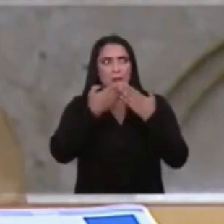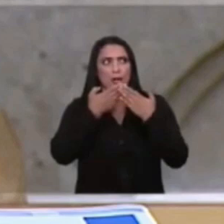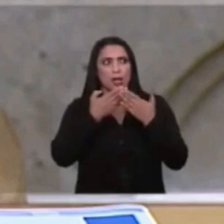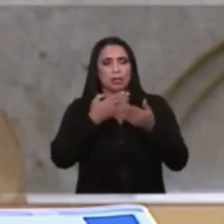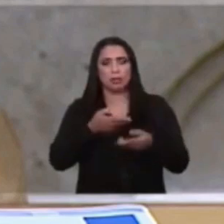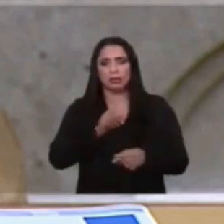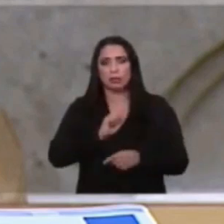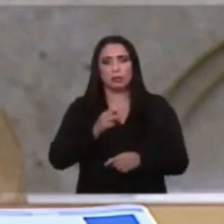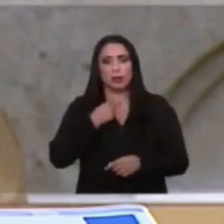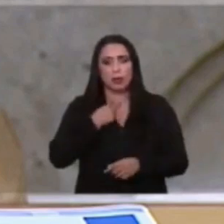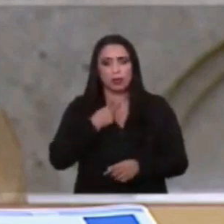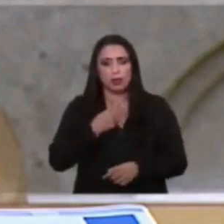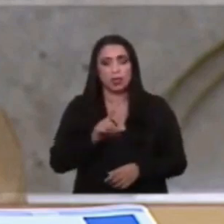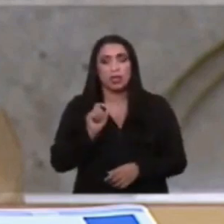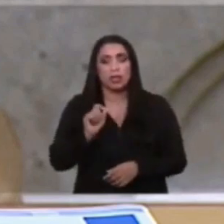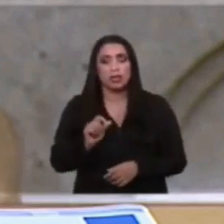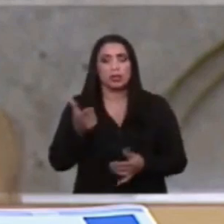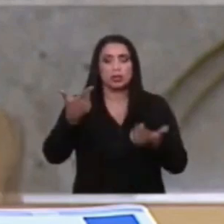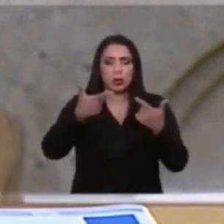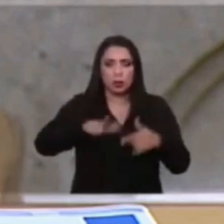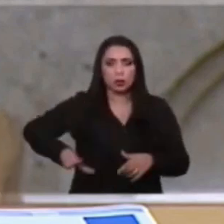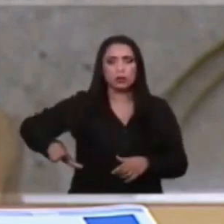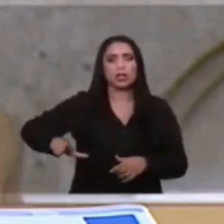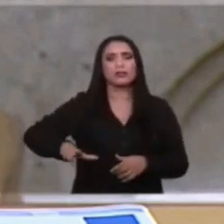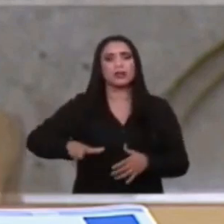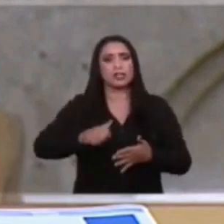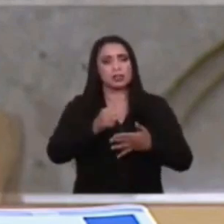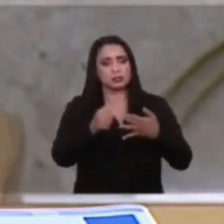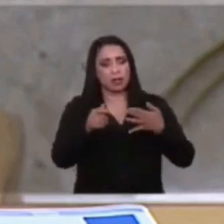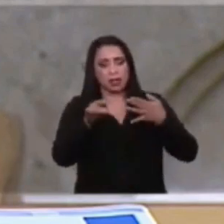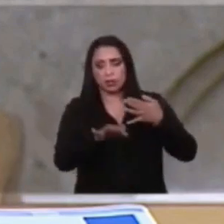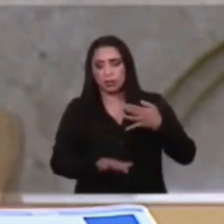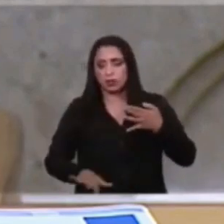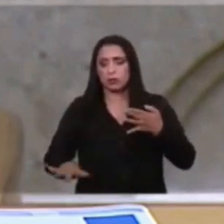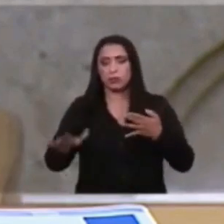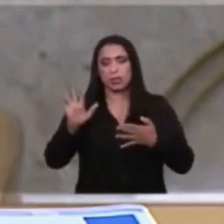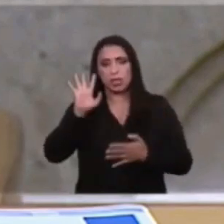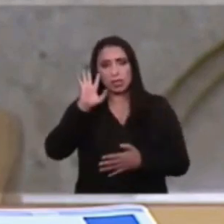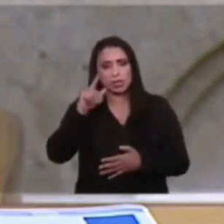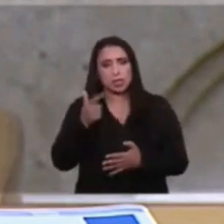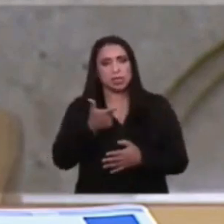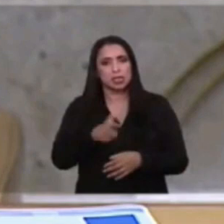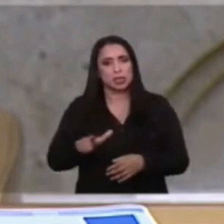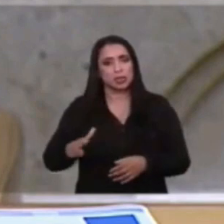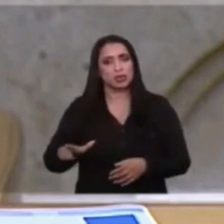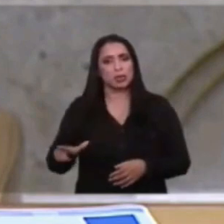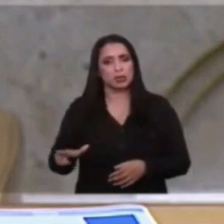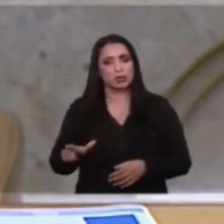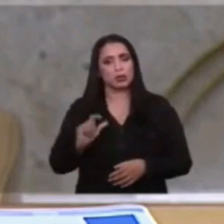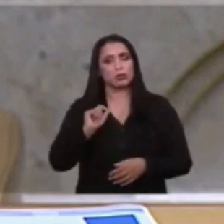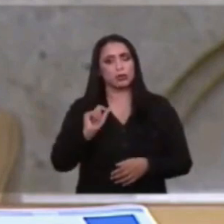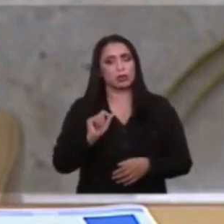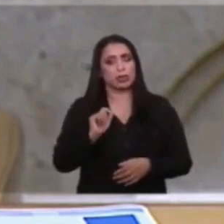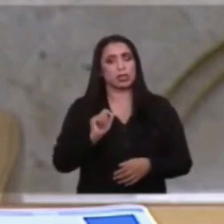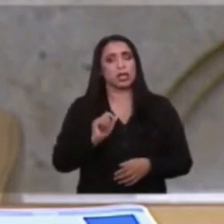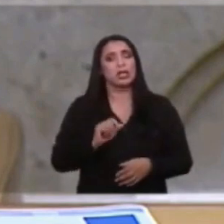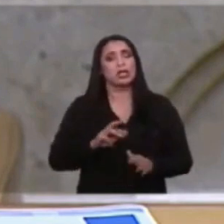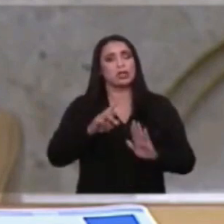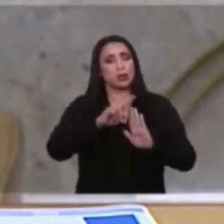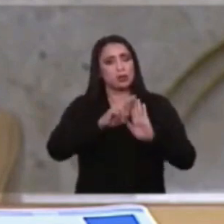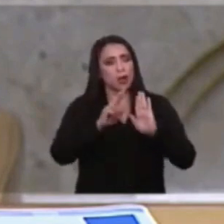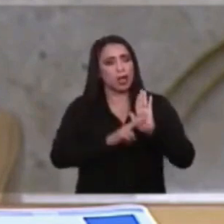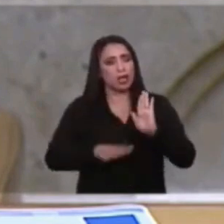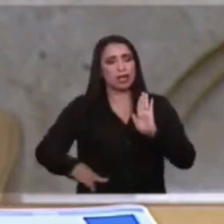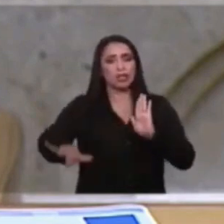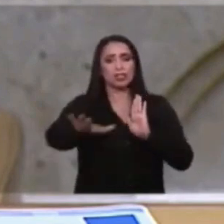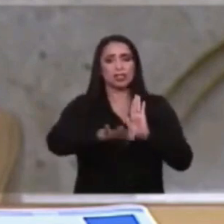nós reiteramos a nossa jurisprudência. E, em seguida, assentamos que, como regra